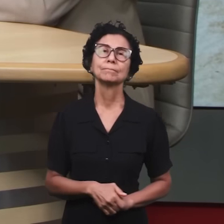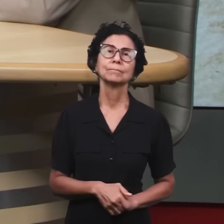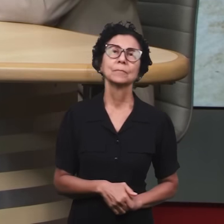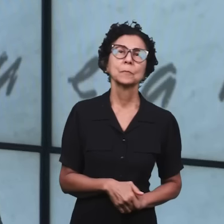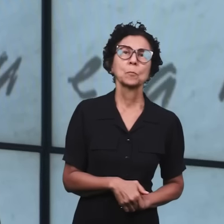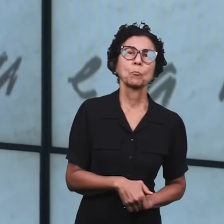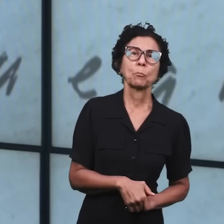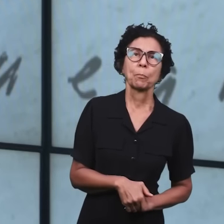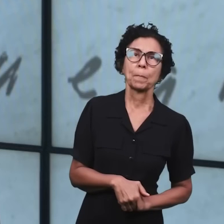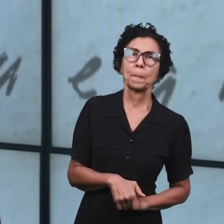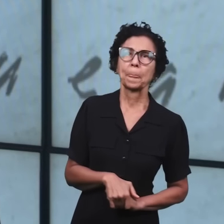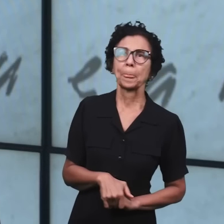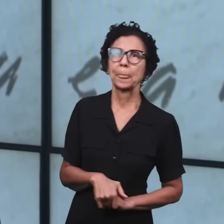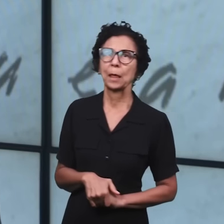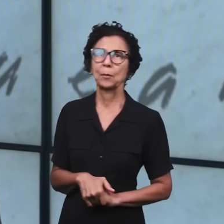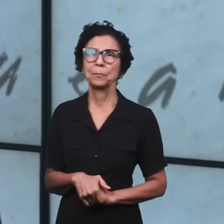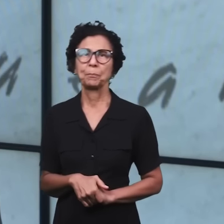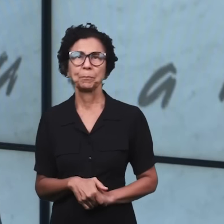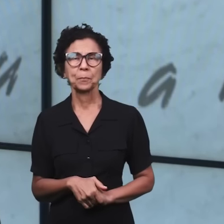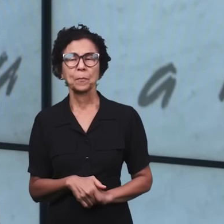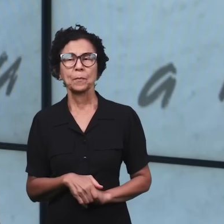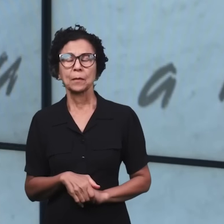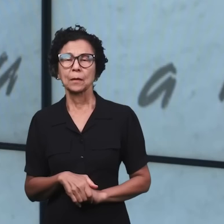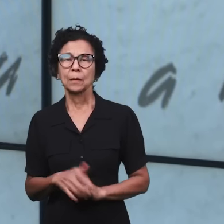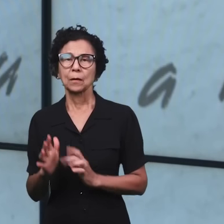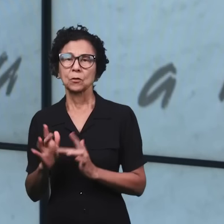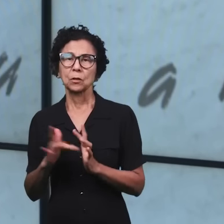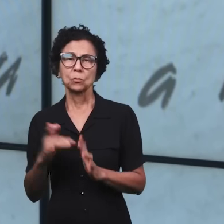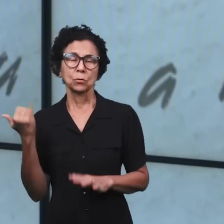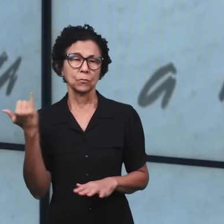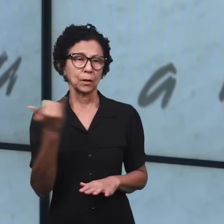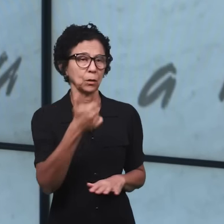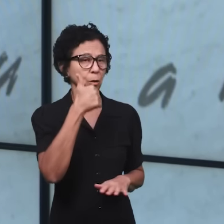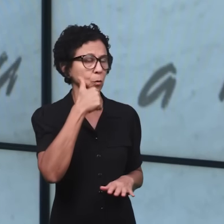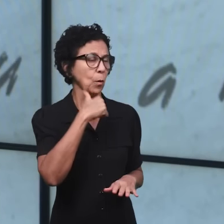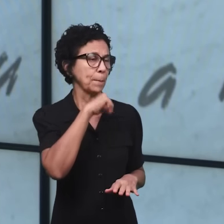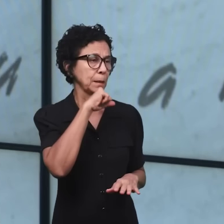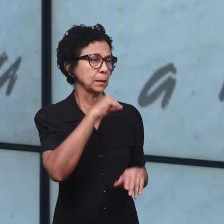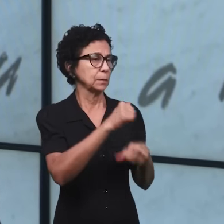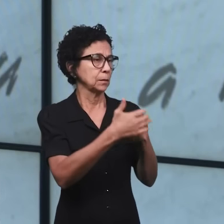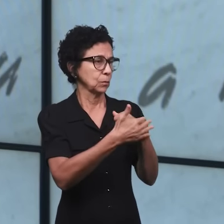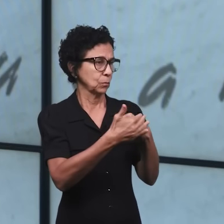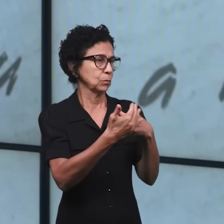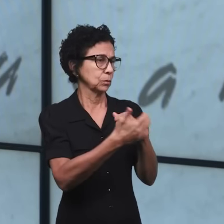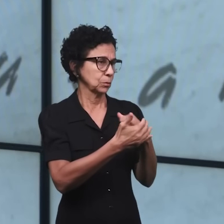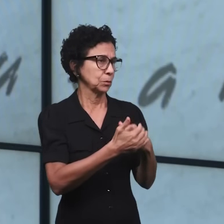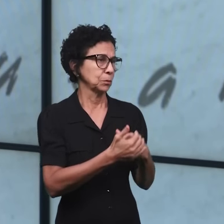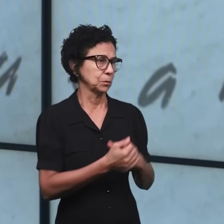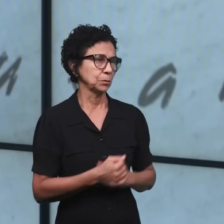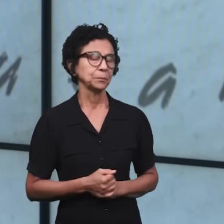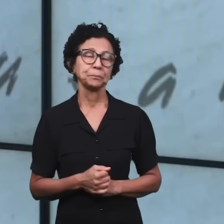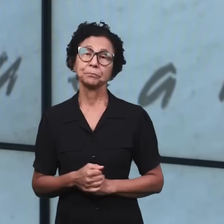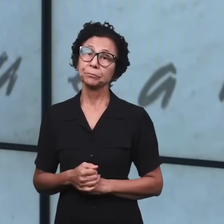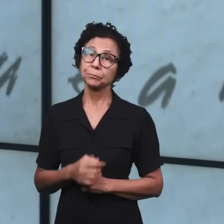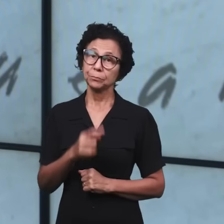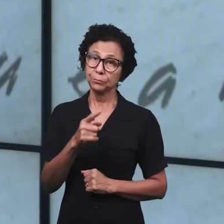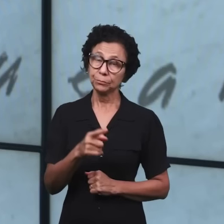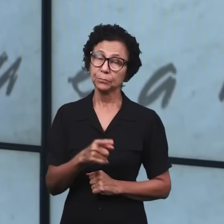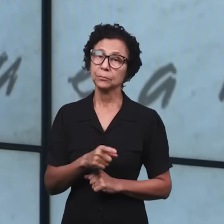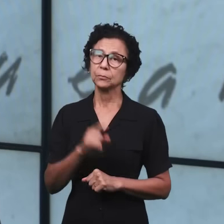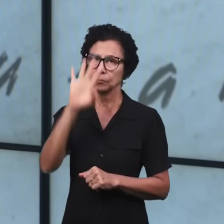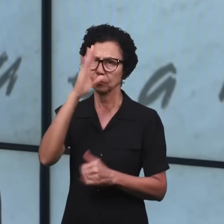palavra para a mãe foi de consolo. Então, assim, a palavra para os pais, né, que estão passando por isso, é esperar no Senhor, não chores,